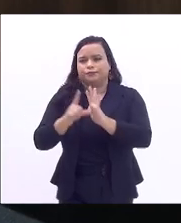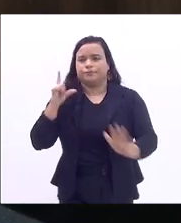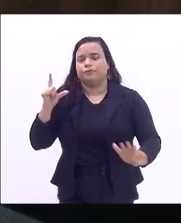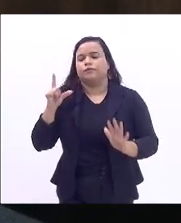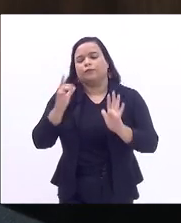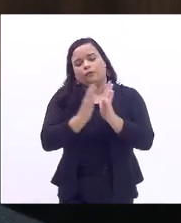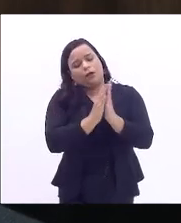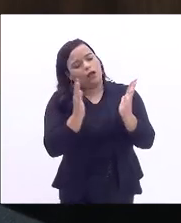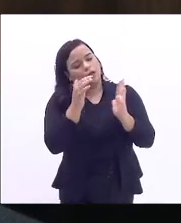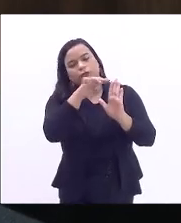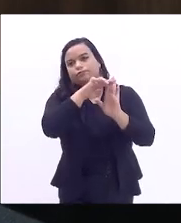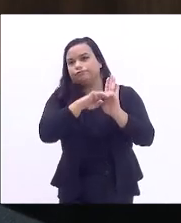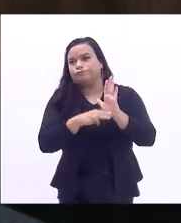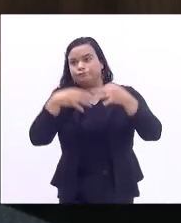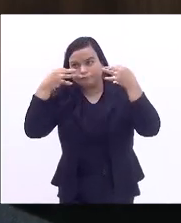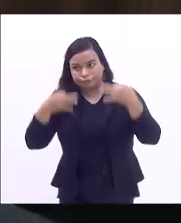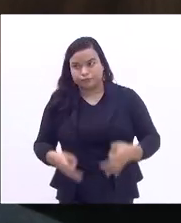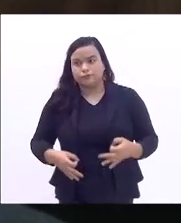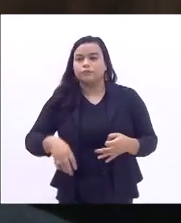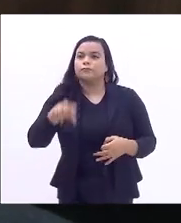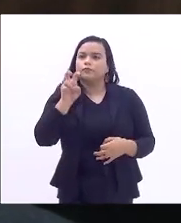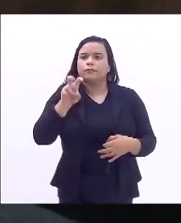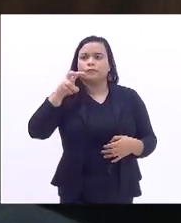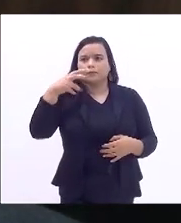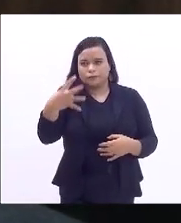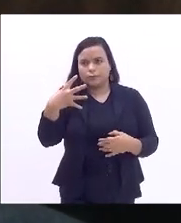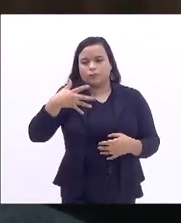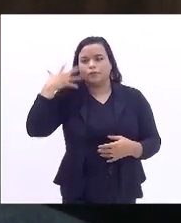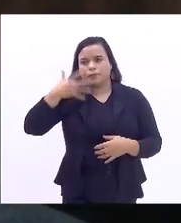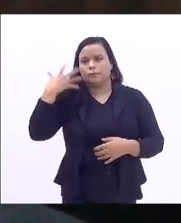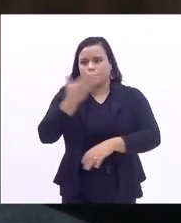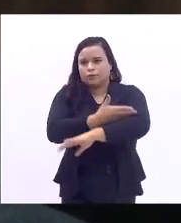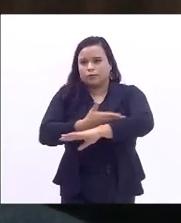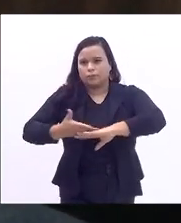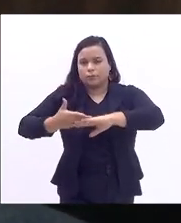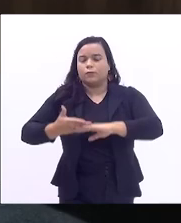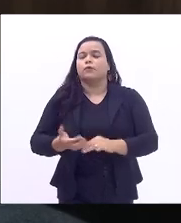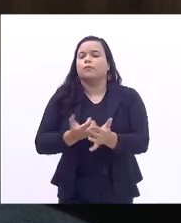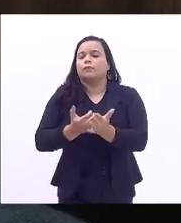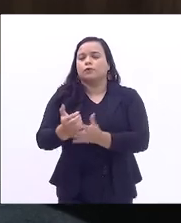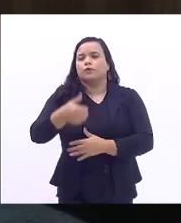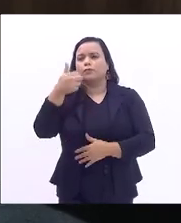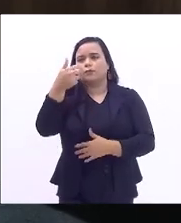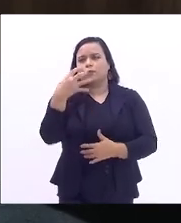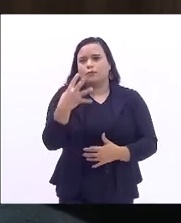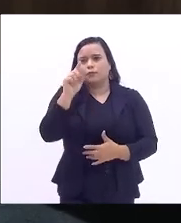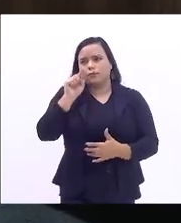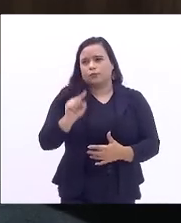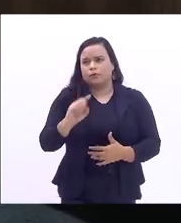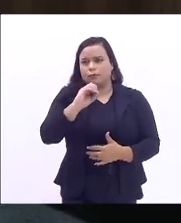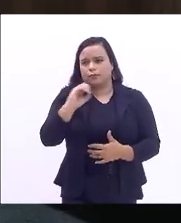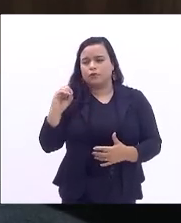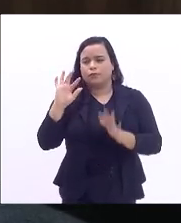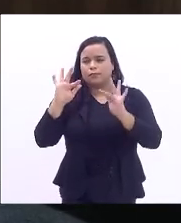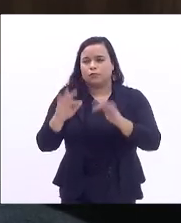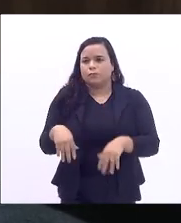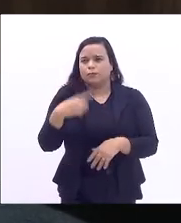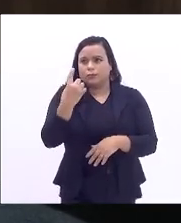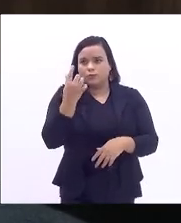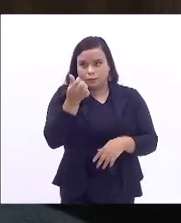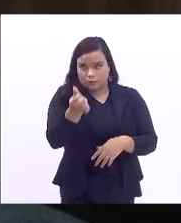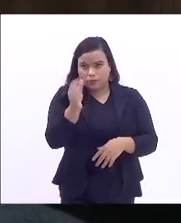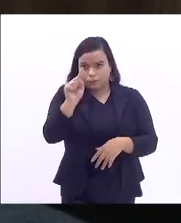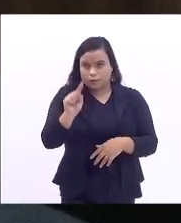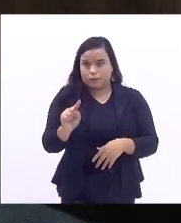reflete com exatidão ocorrido na 54ª sessão ordinária que iniciada às 14horas encerrou ser